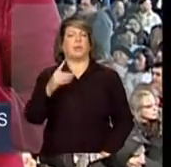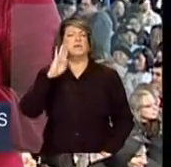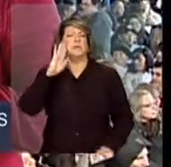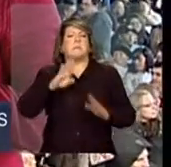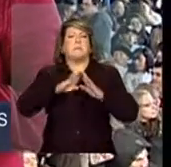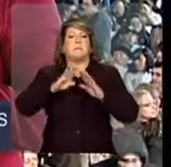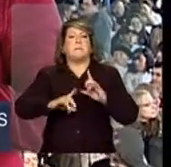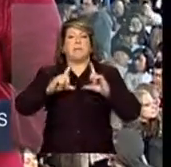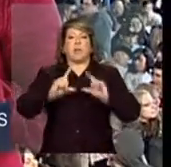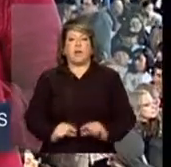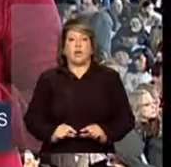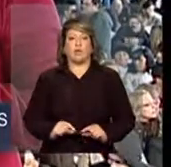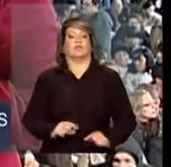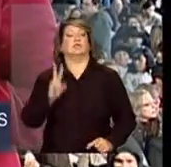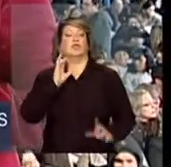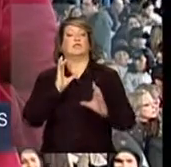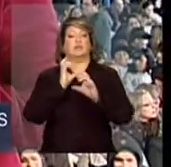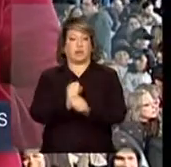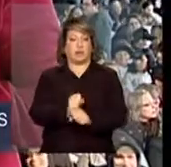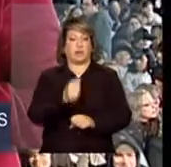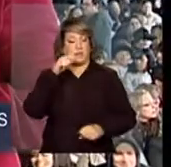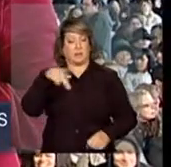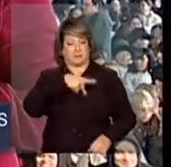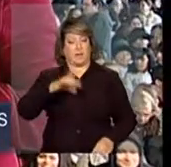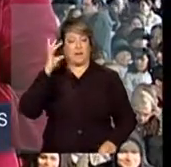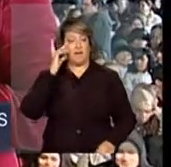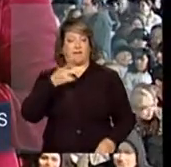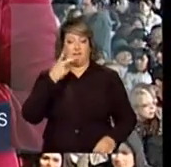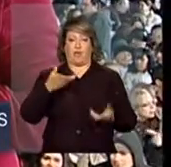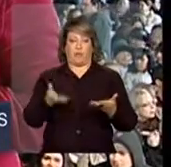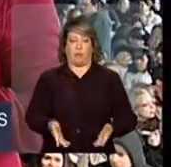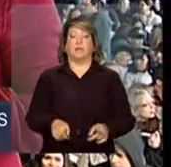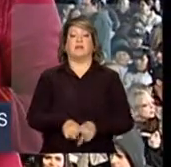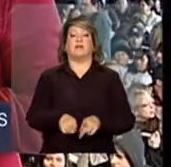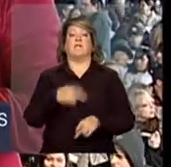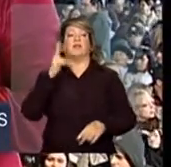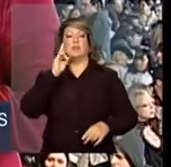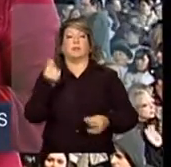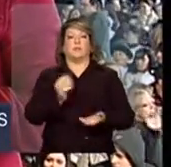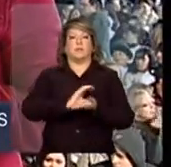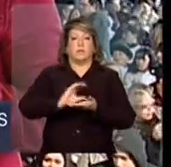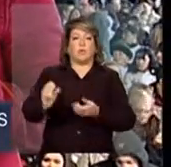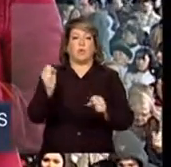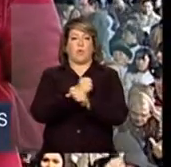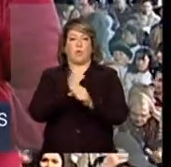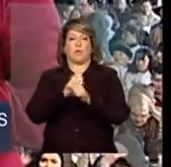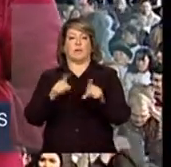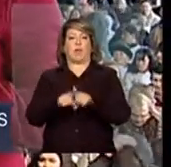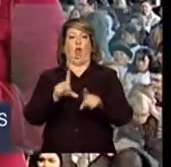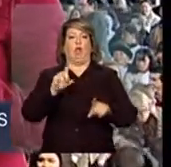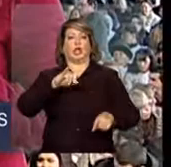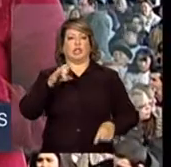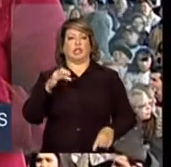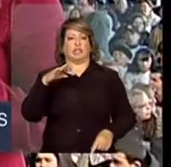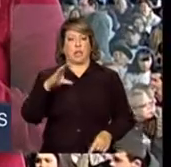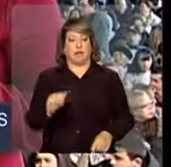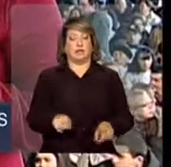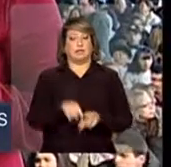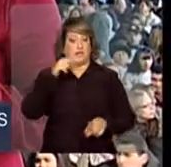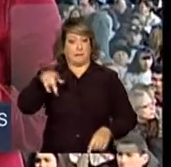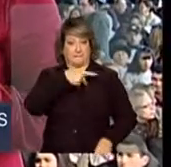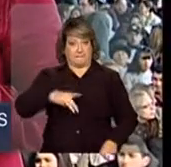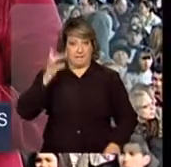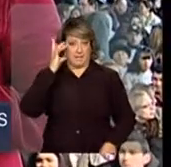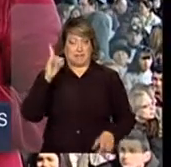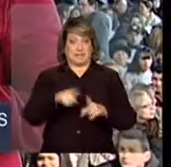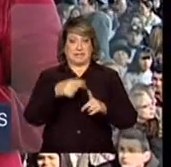história, segundo a presidenta. Ela também citou os investimentos em logística e infraestrutura. Segundo a presidenta, serão